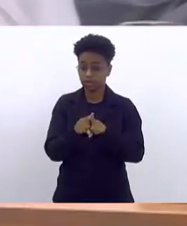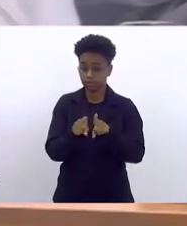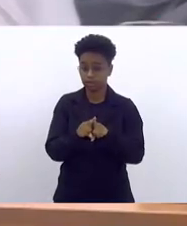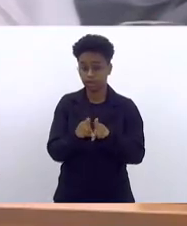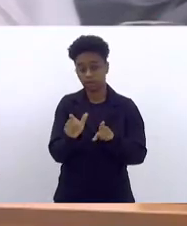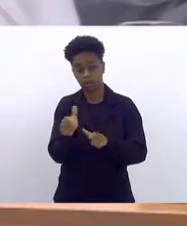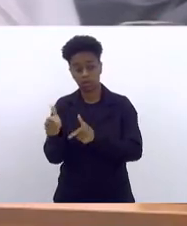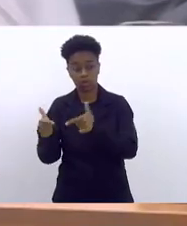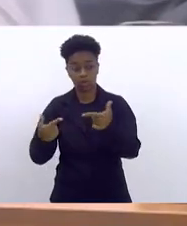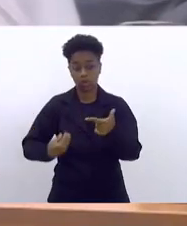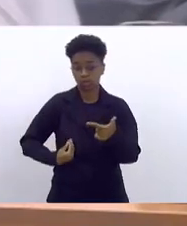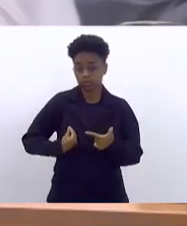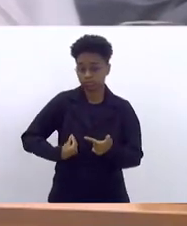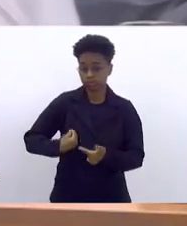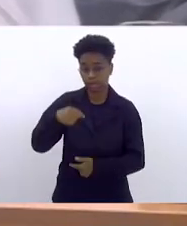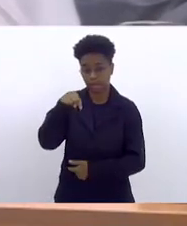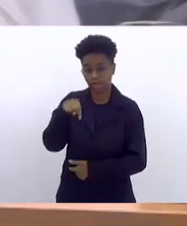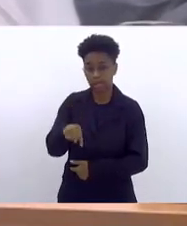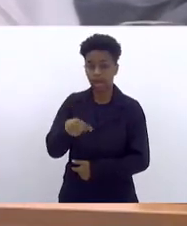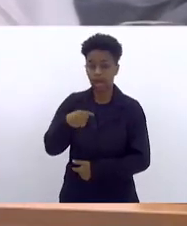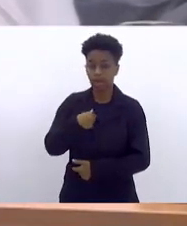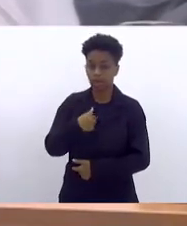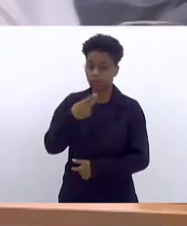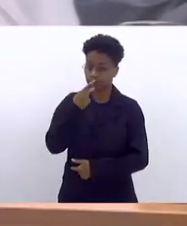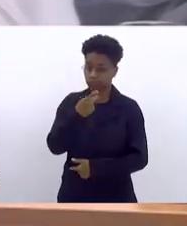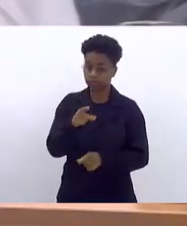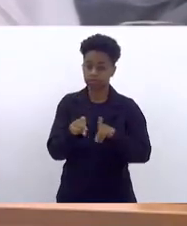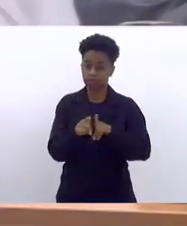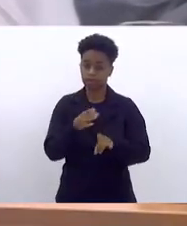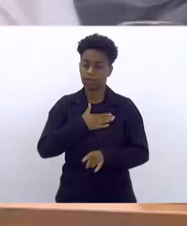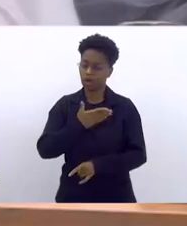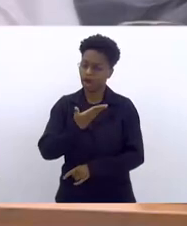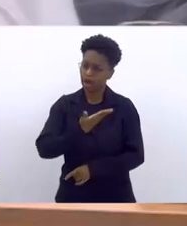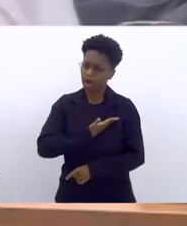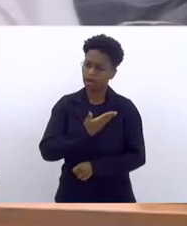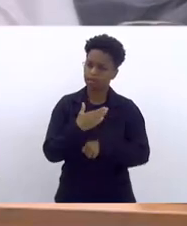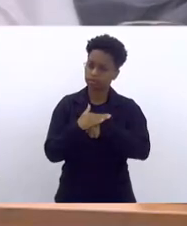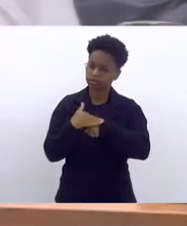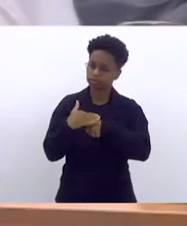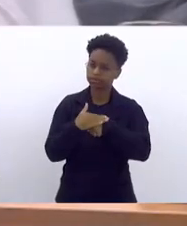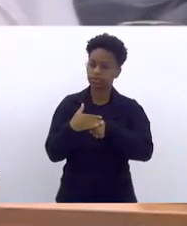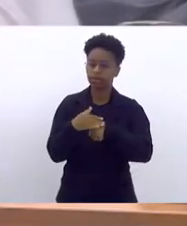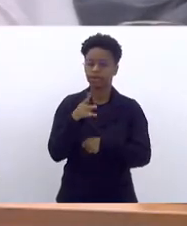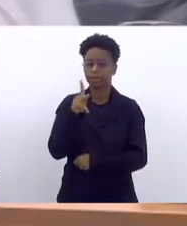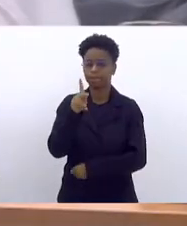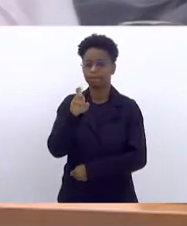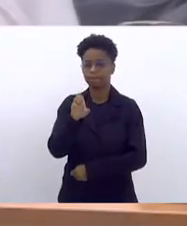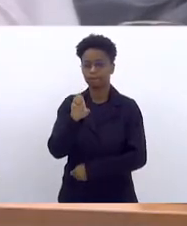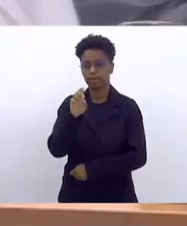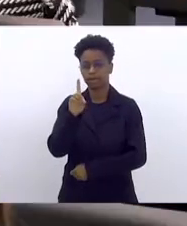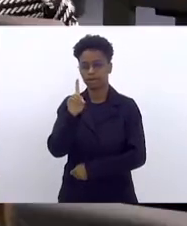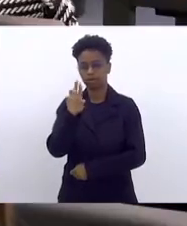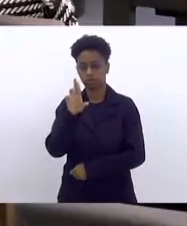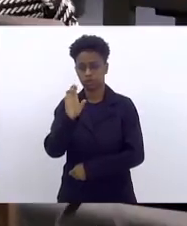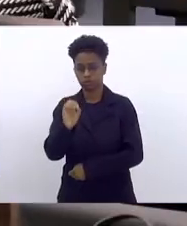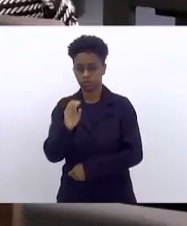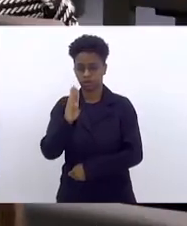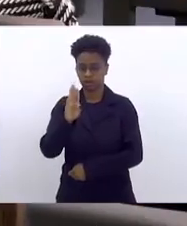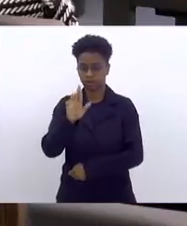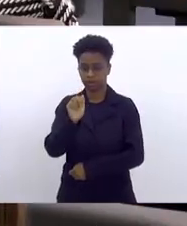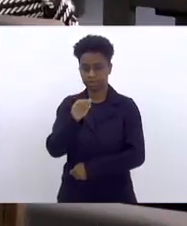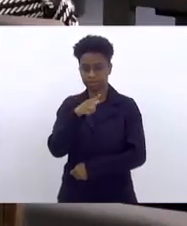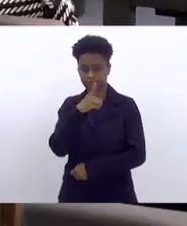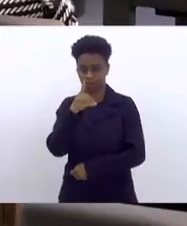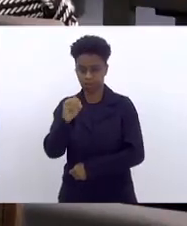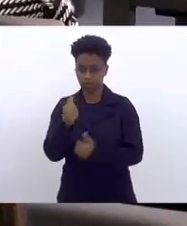estão aqui presentes eu cito aqui o meu querido amigo Pedro Brazão vice-presidente dessa casa